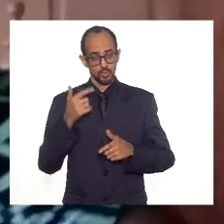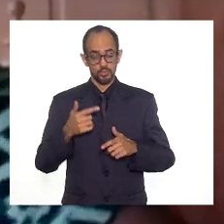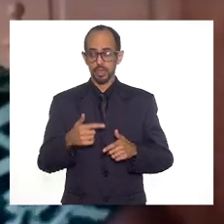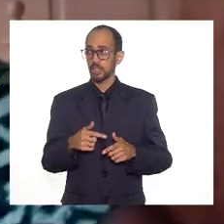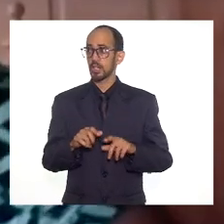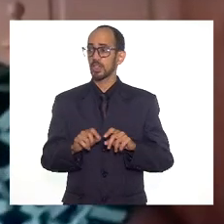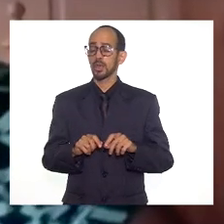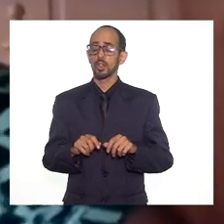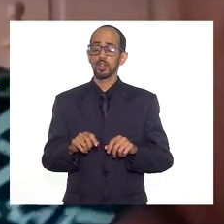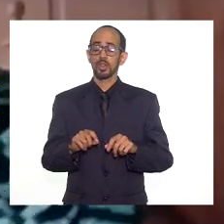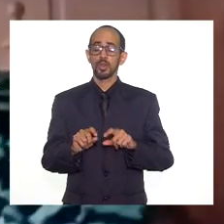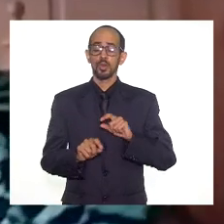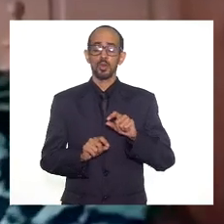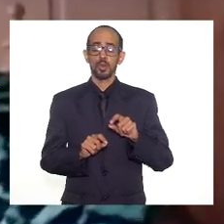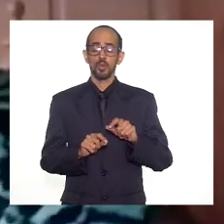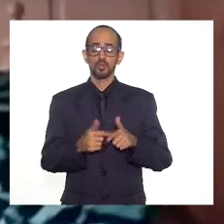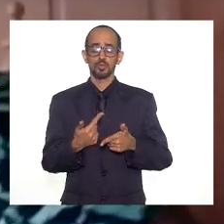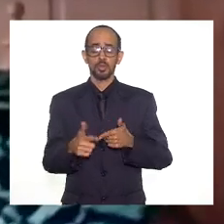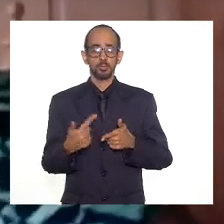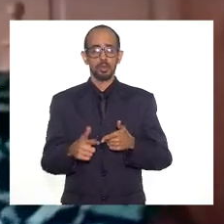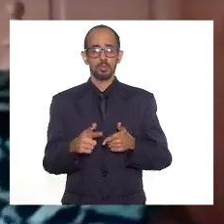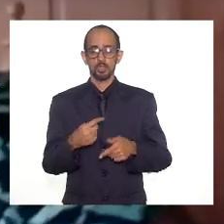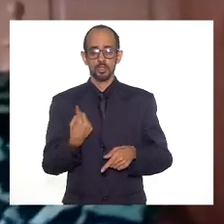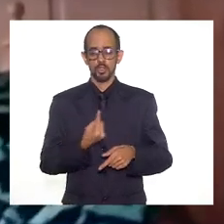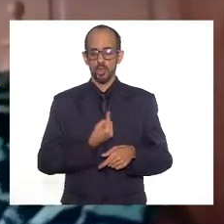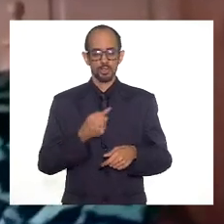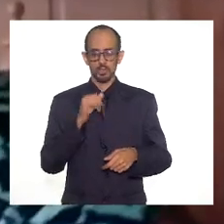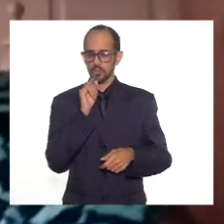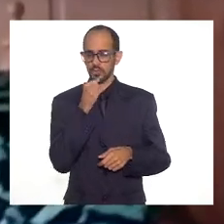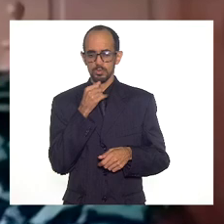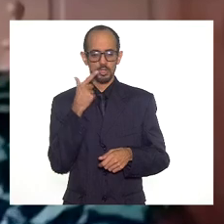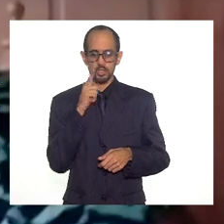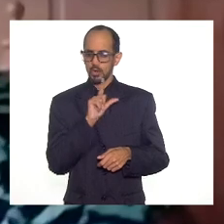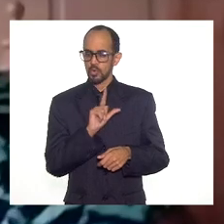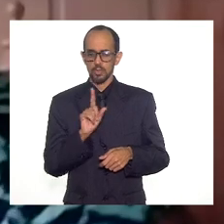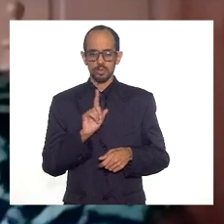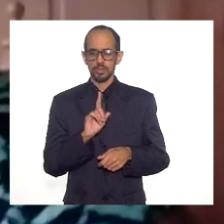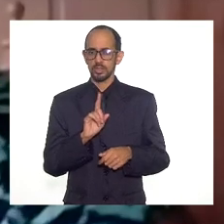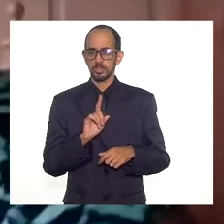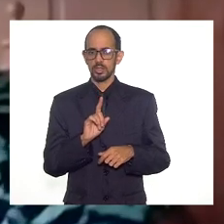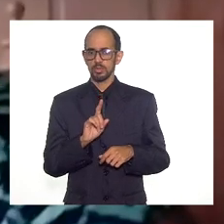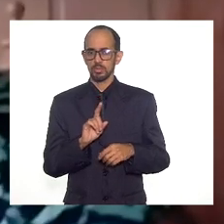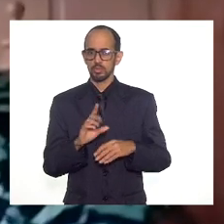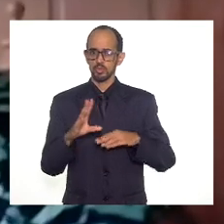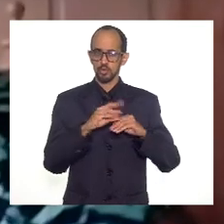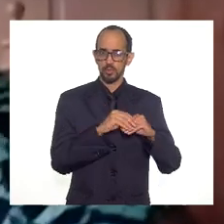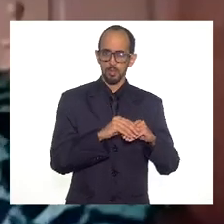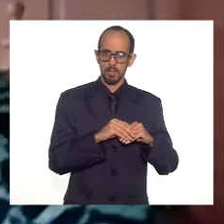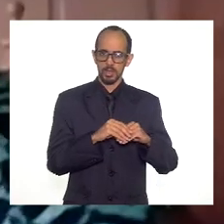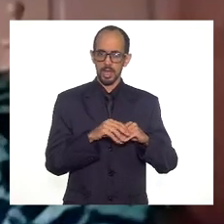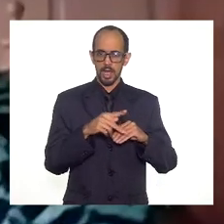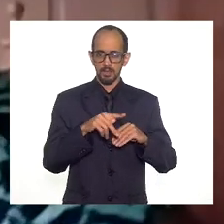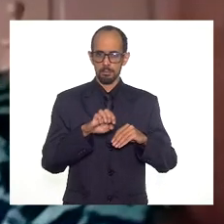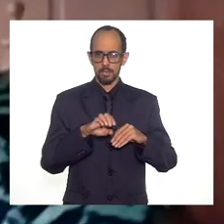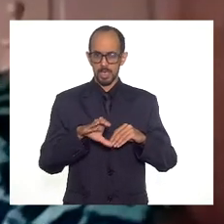gente, infelizmente, não conseguiu agregar, né, na PEC.